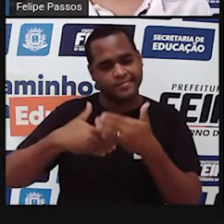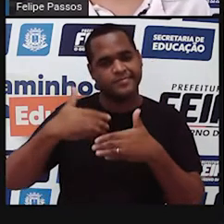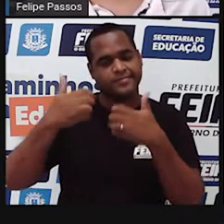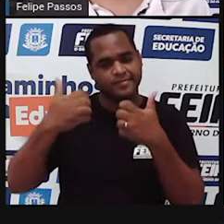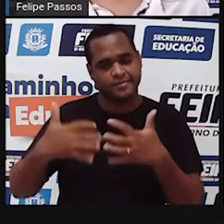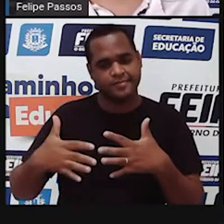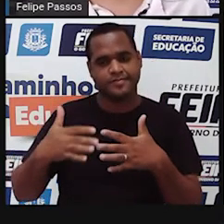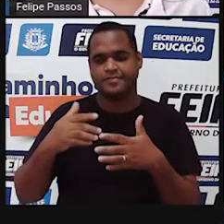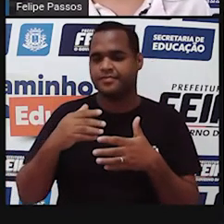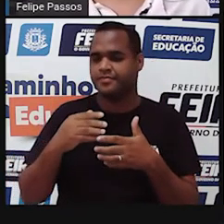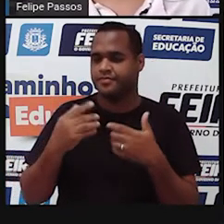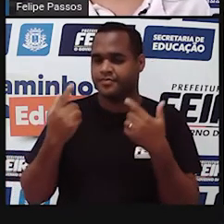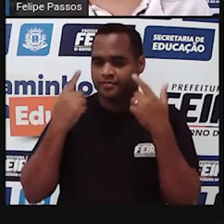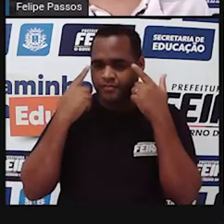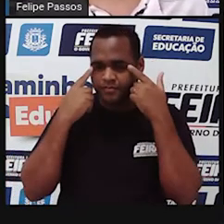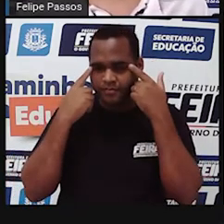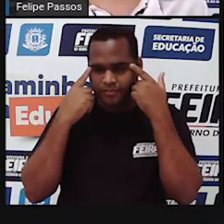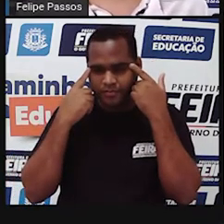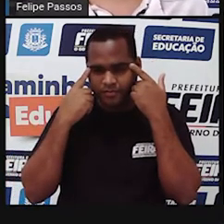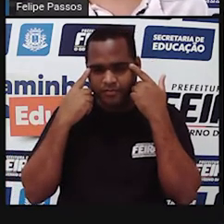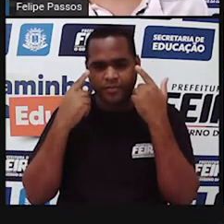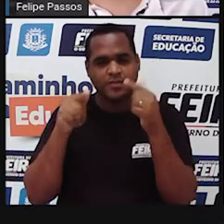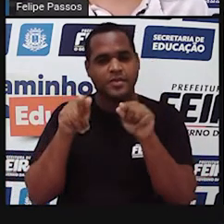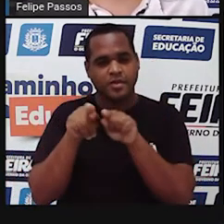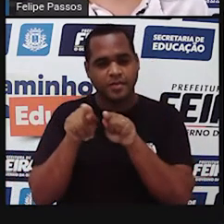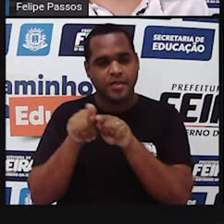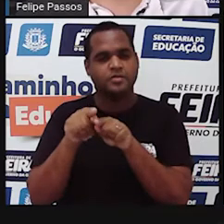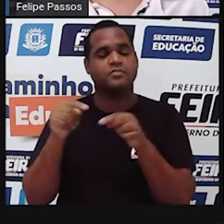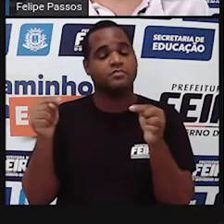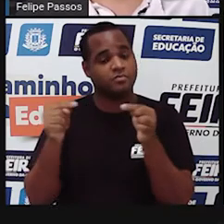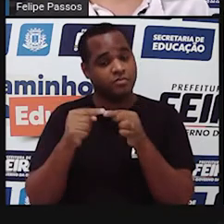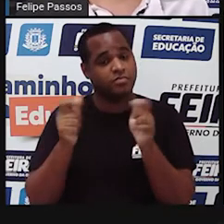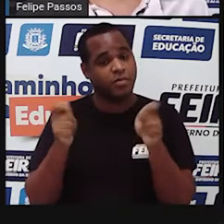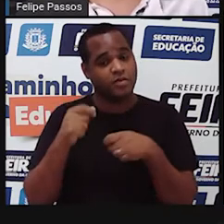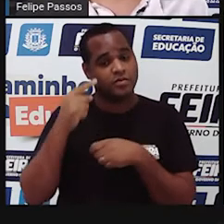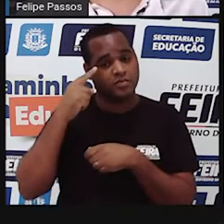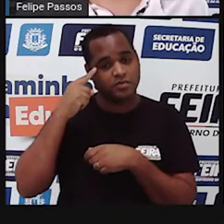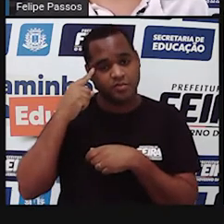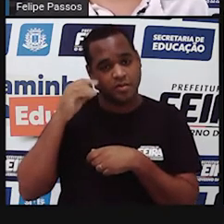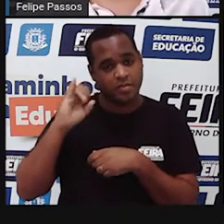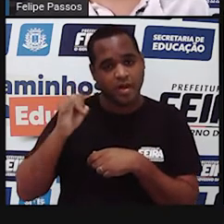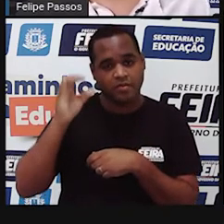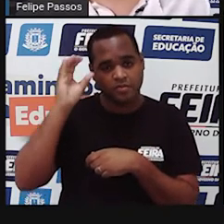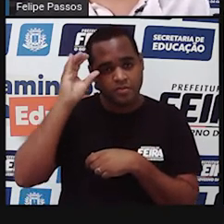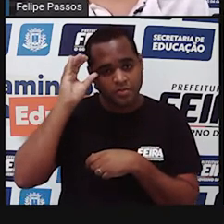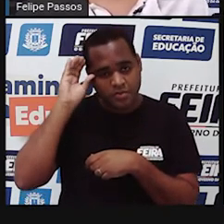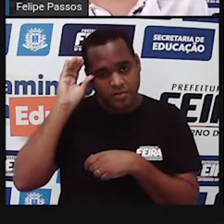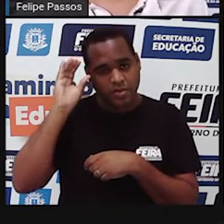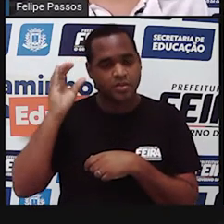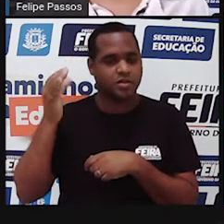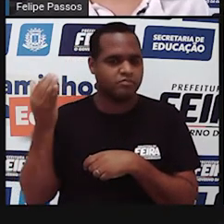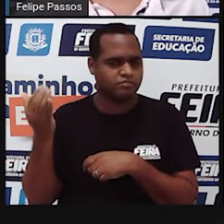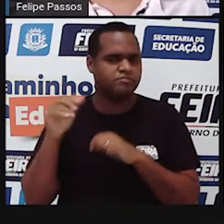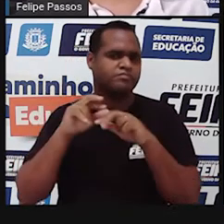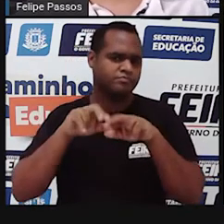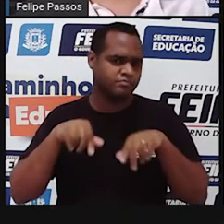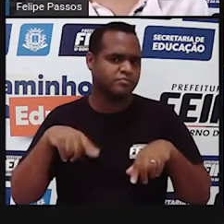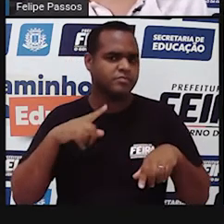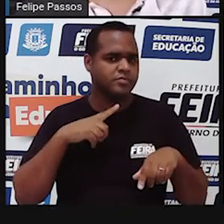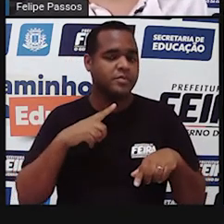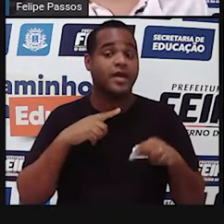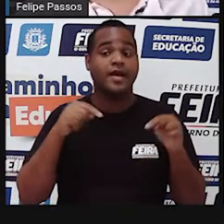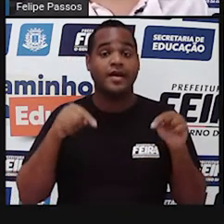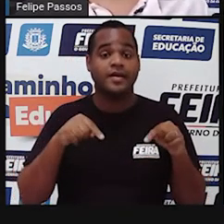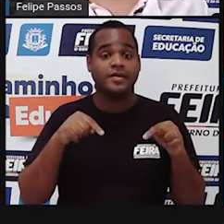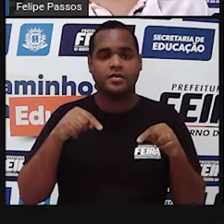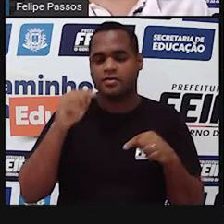povos orientais pode ser uma etnia também, Japão, China, Coreia. E aqui no Brasil, a etnia